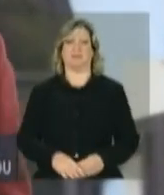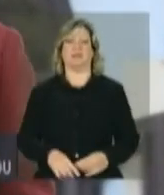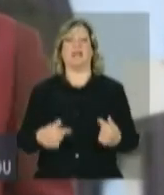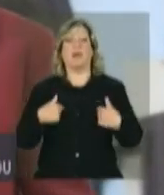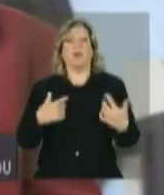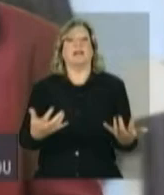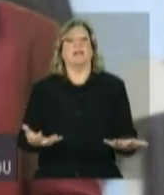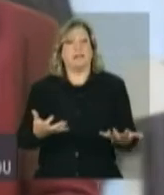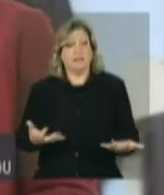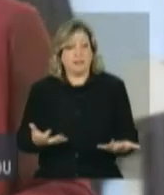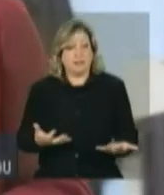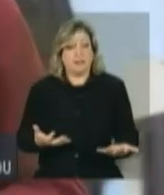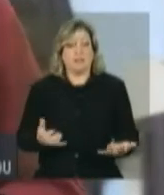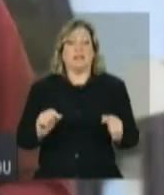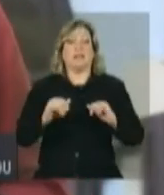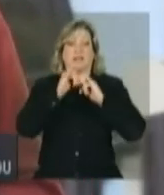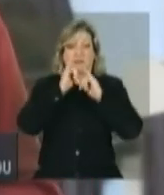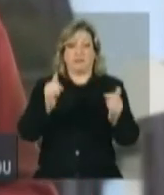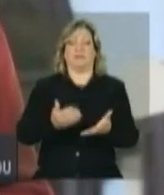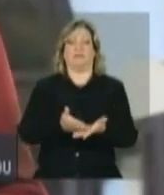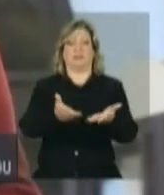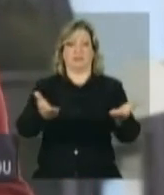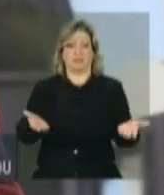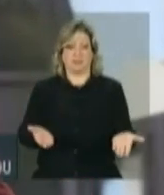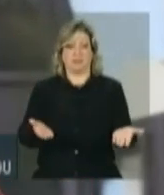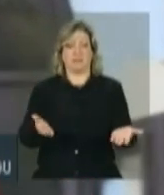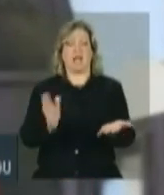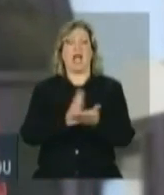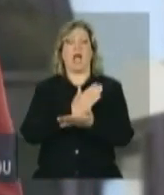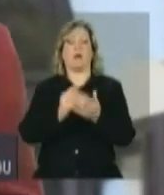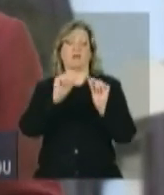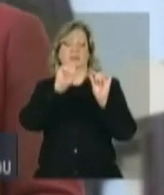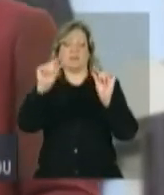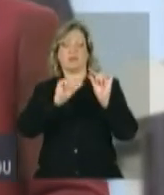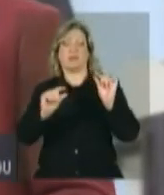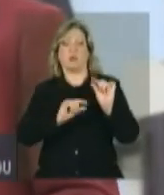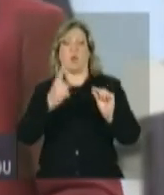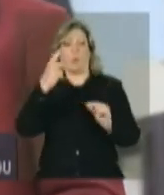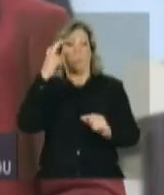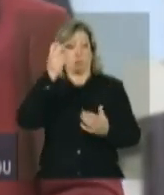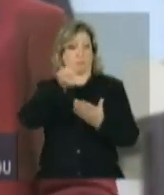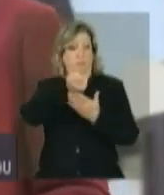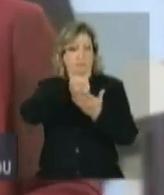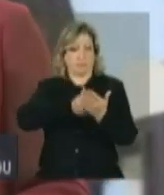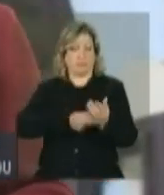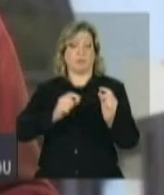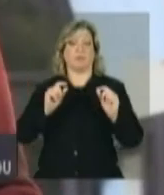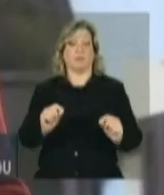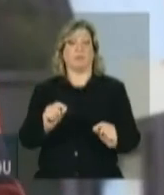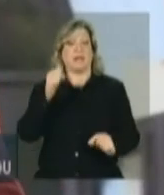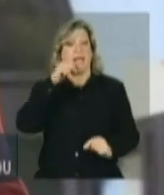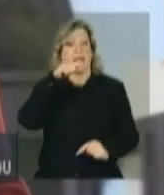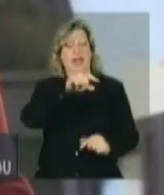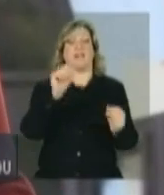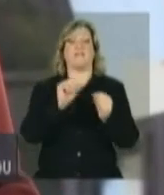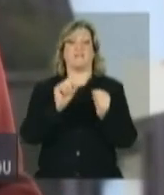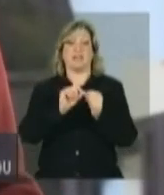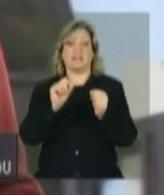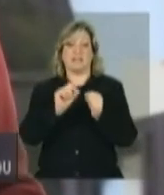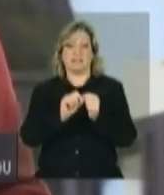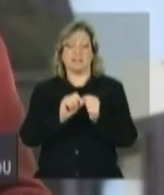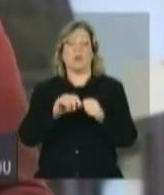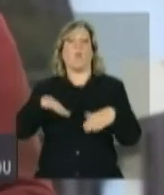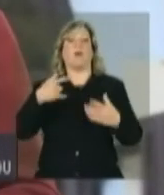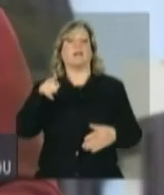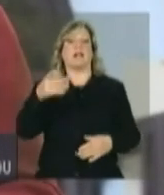Queria dizer para vocês alguns versos de um poema que ela compôs em sua